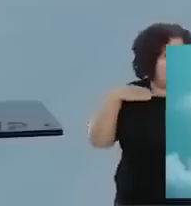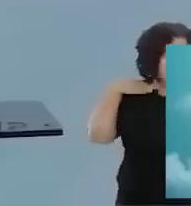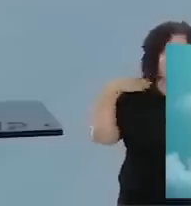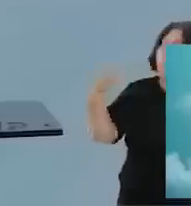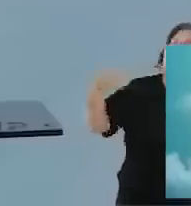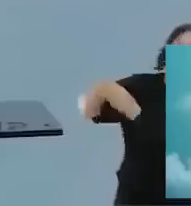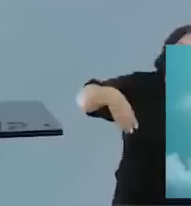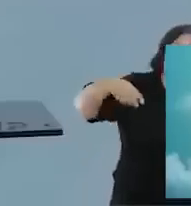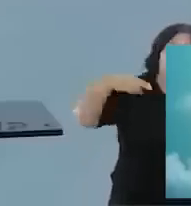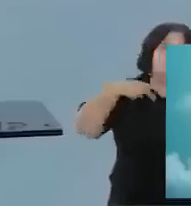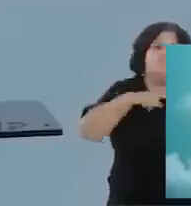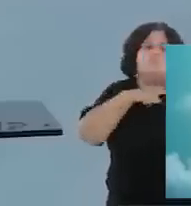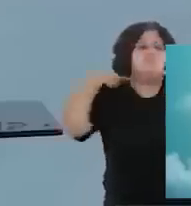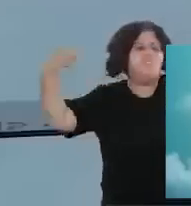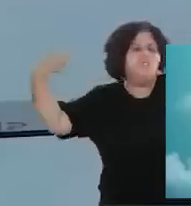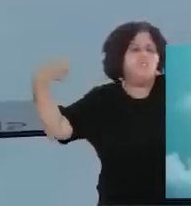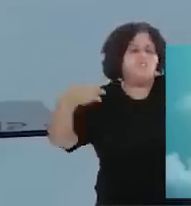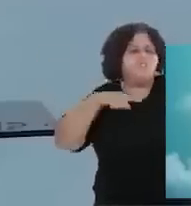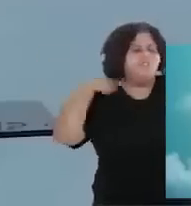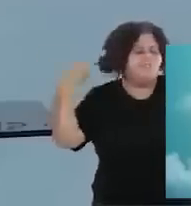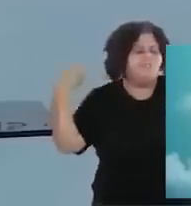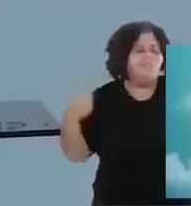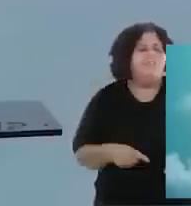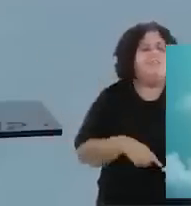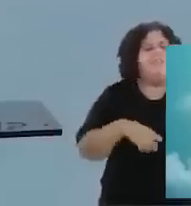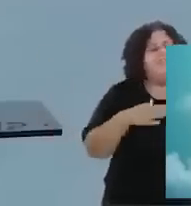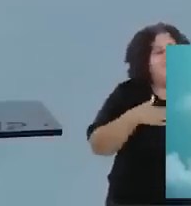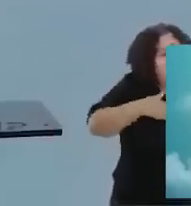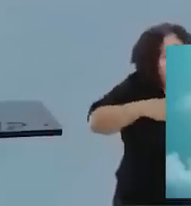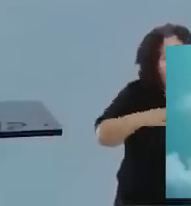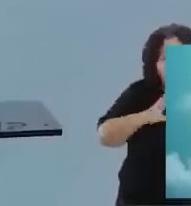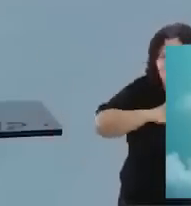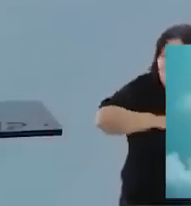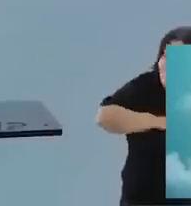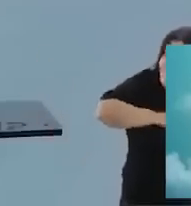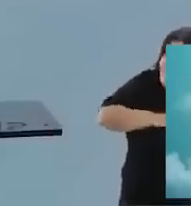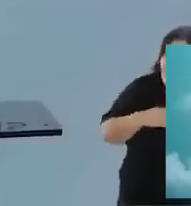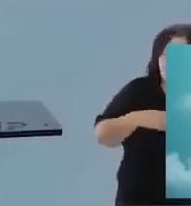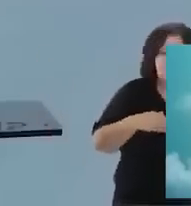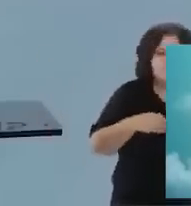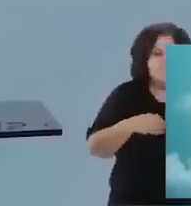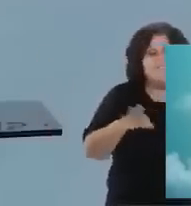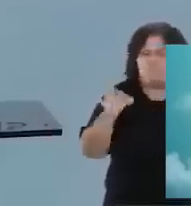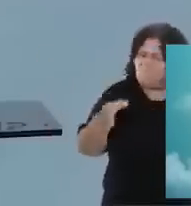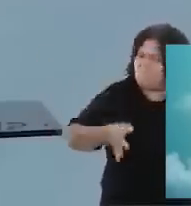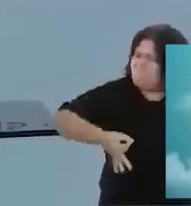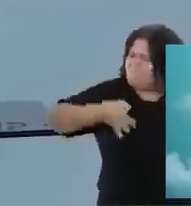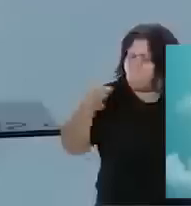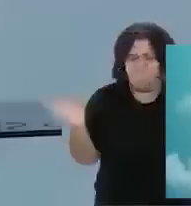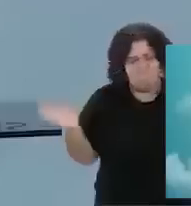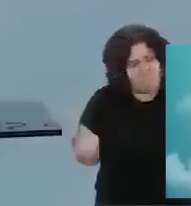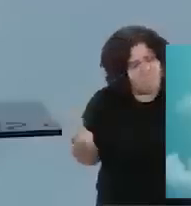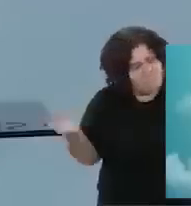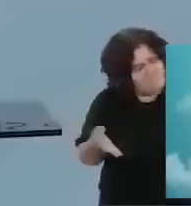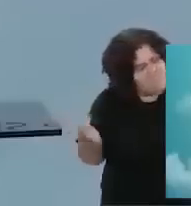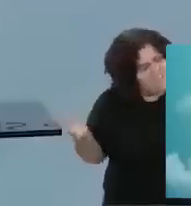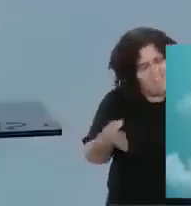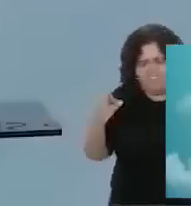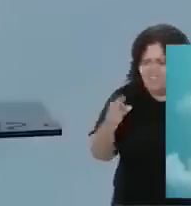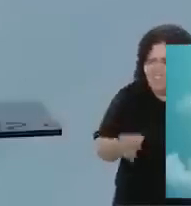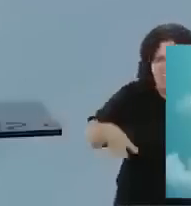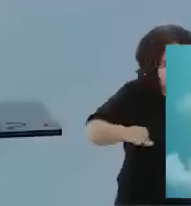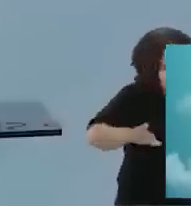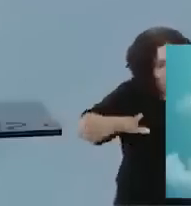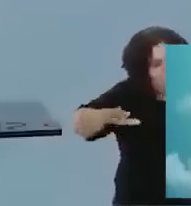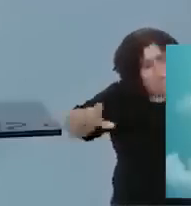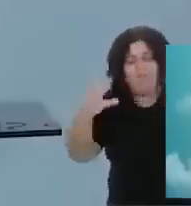Deus, e o que Deus colocou no coração dele, e que fez a diferença plena na igreja, com a igreja hoje que está crescendo de uma maneira tão linda,